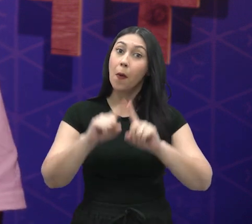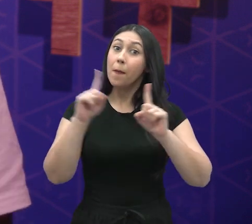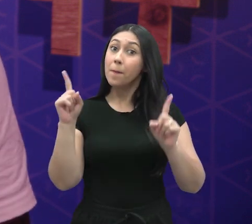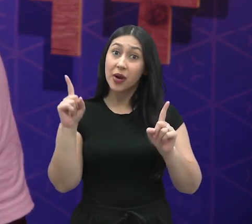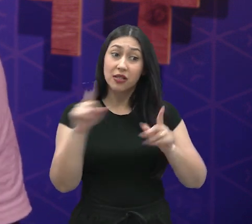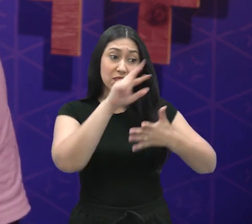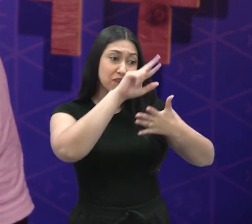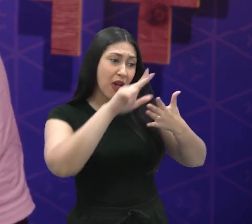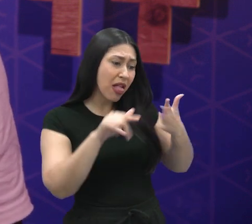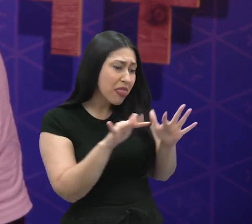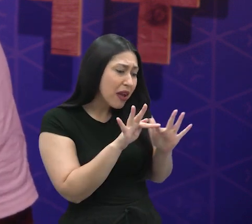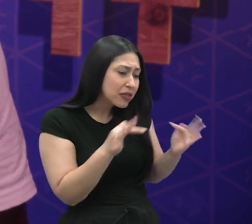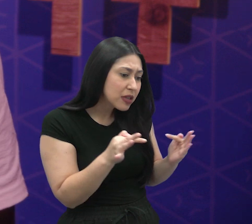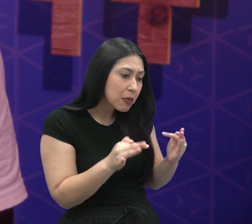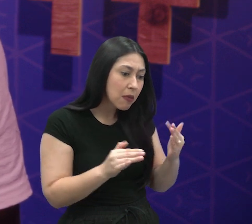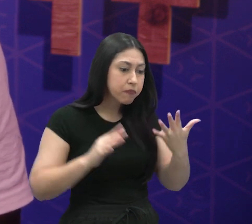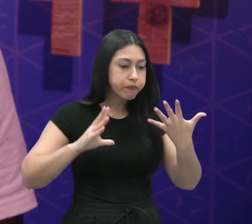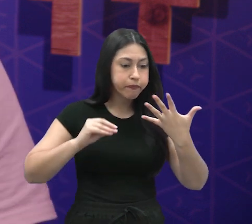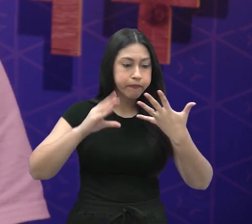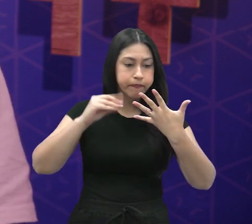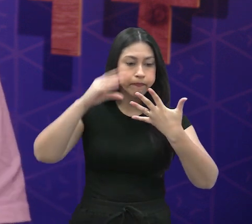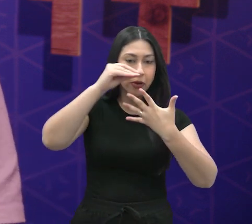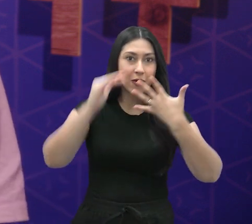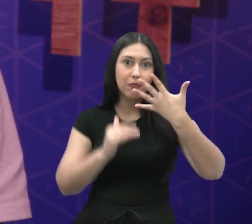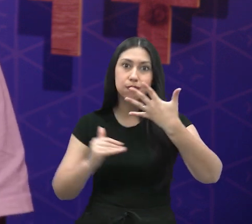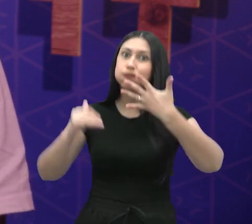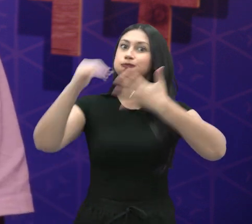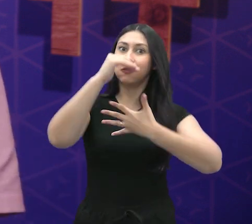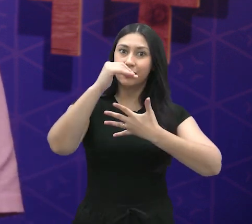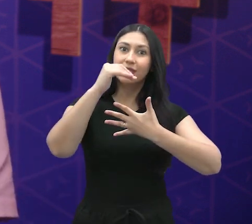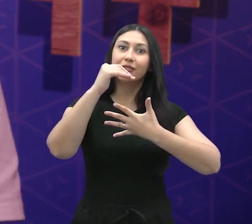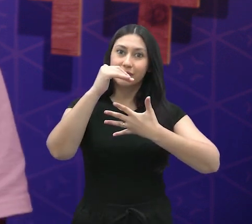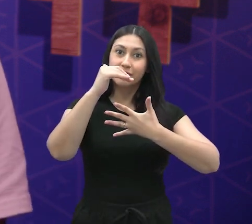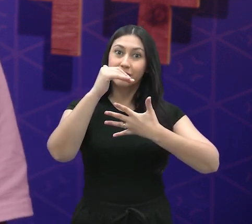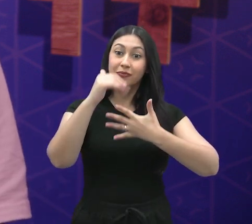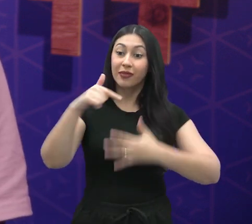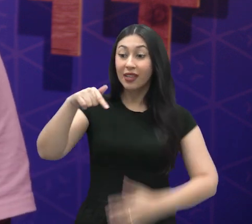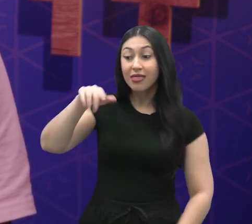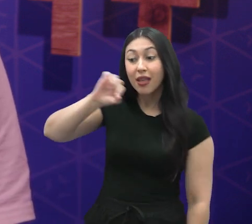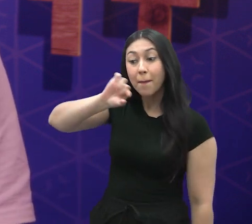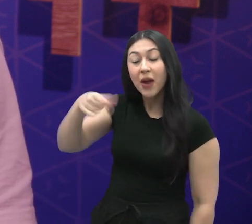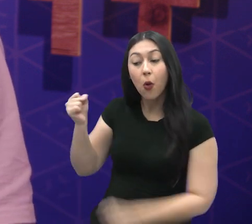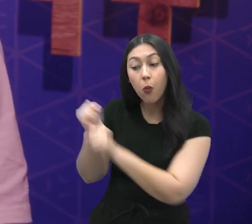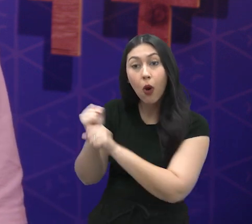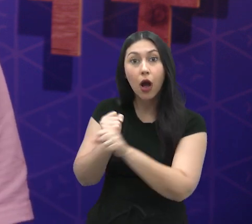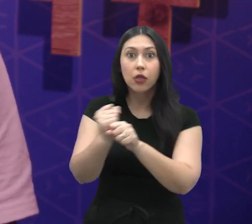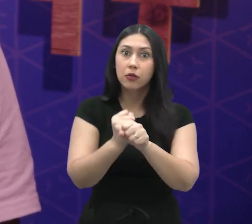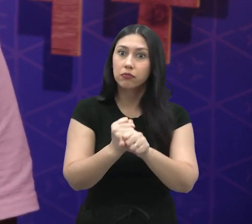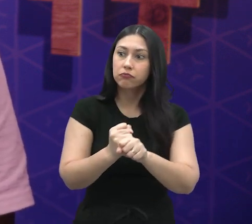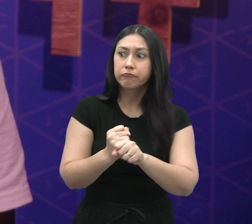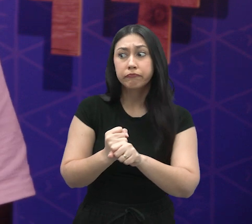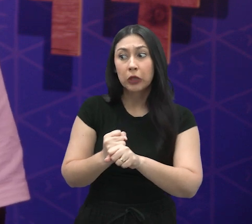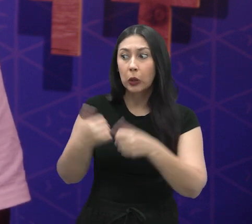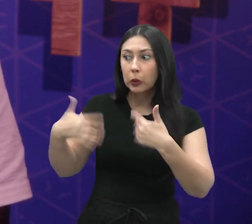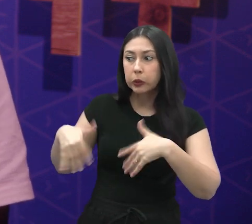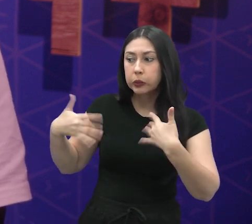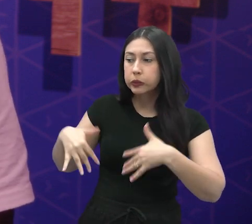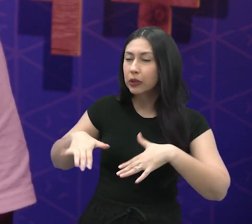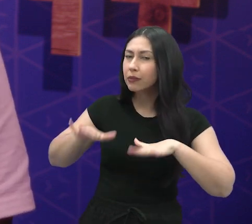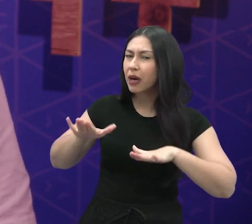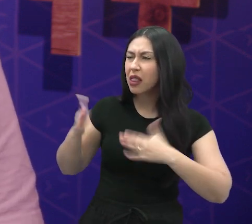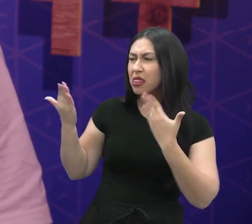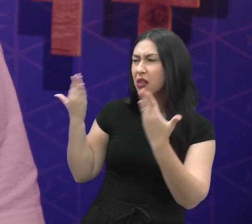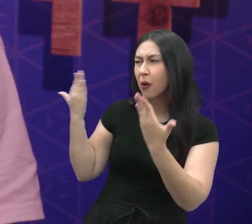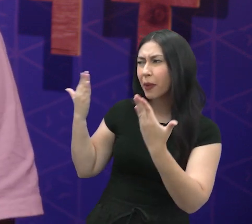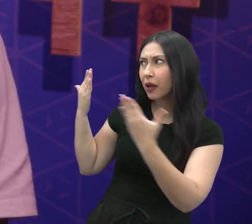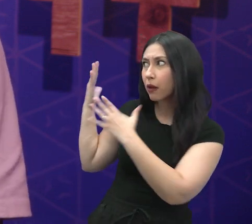espécie insignificante para o topo da cadeia alimentar. 70 milênios pode parecer muita coisa, mas na verdade é